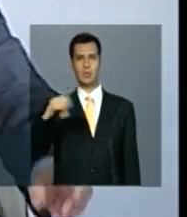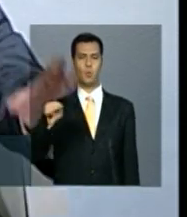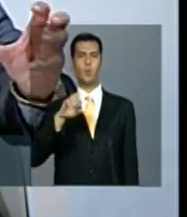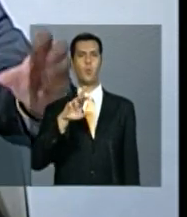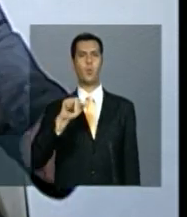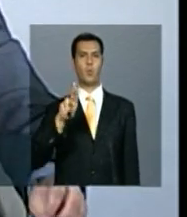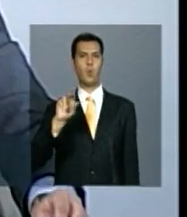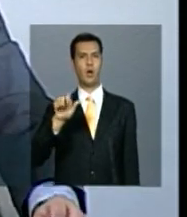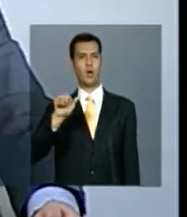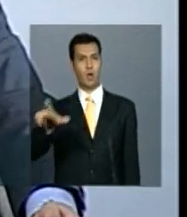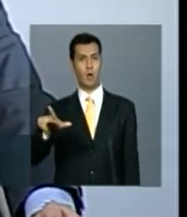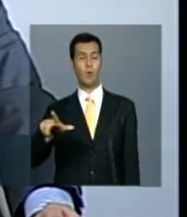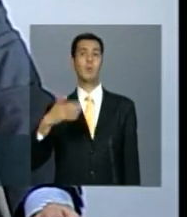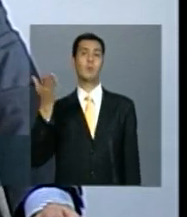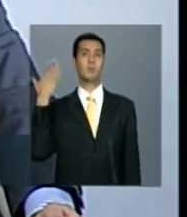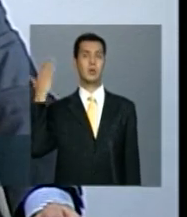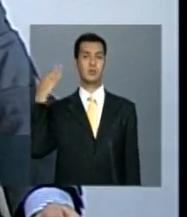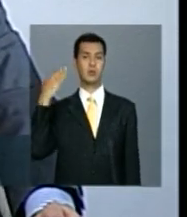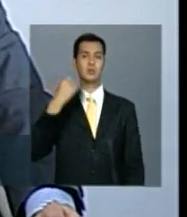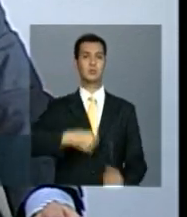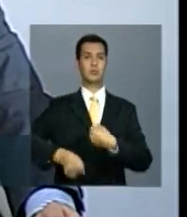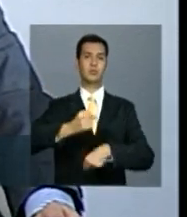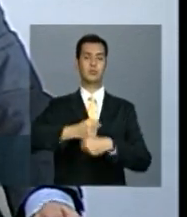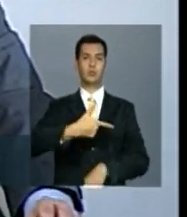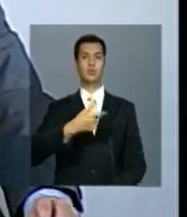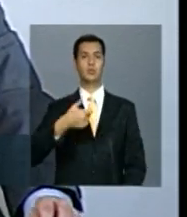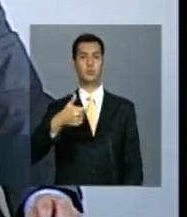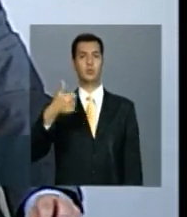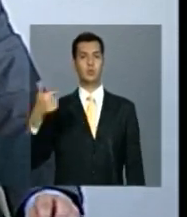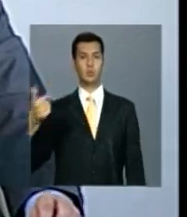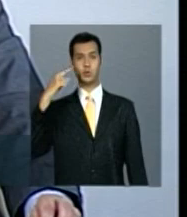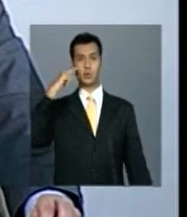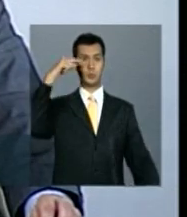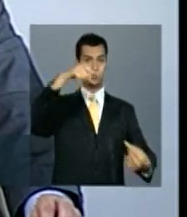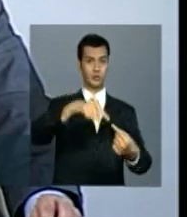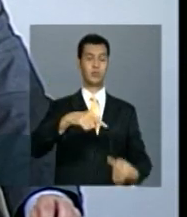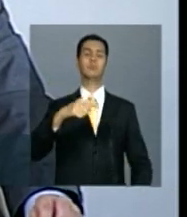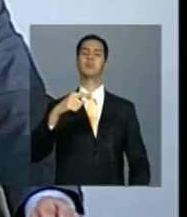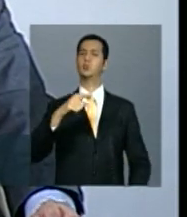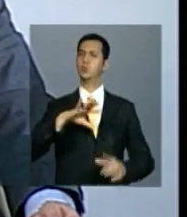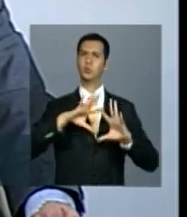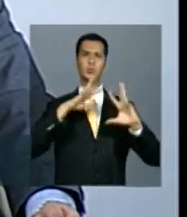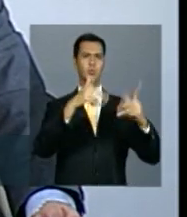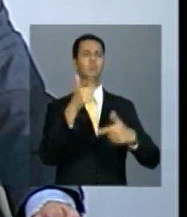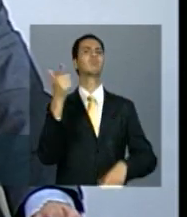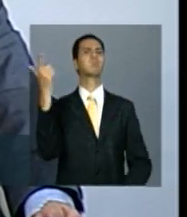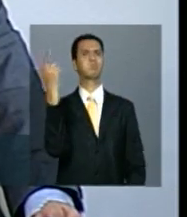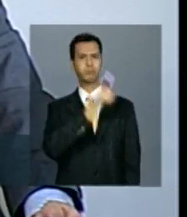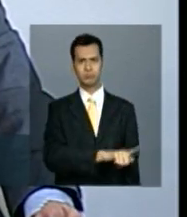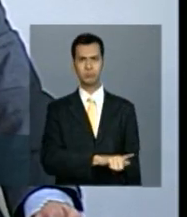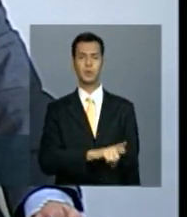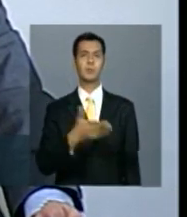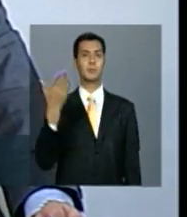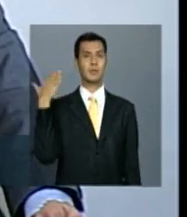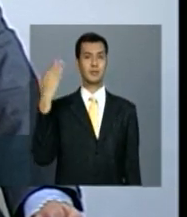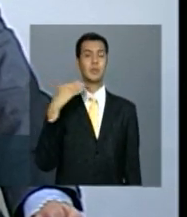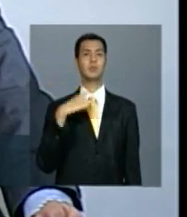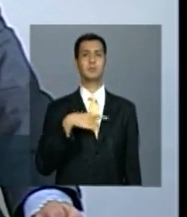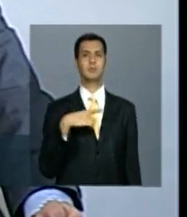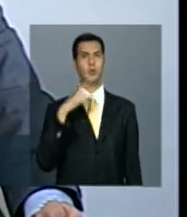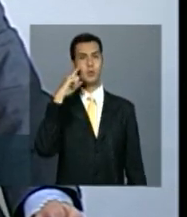eh estabelecidas para o ano de 2011 foram plenamente atendidas né a meta era